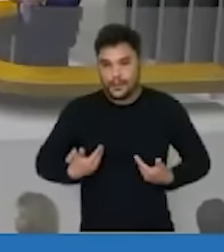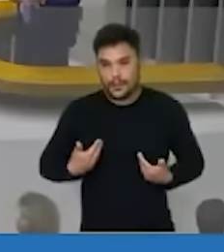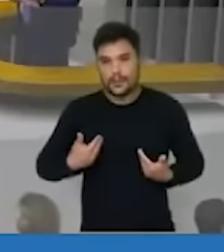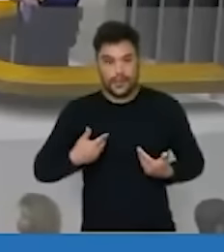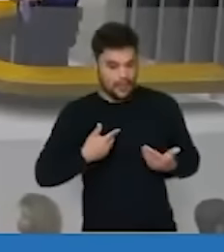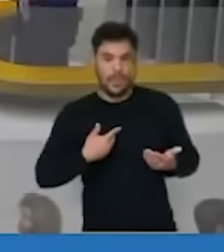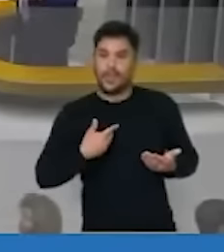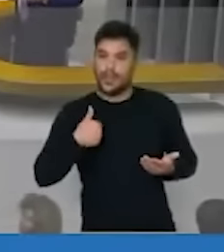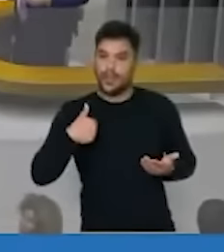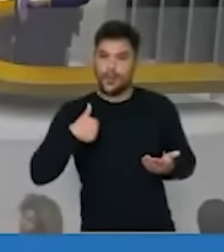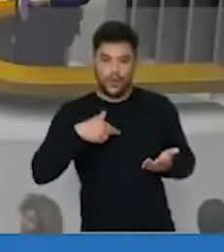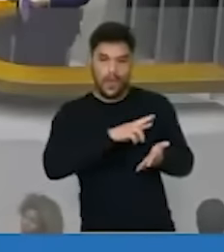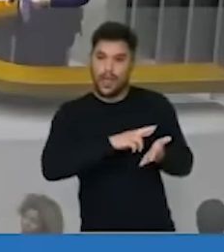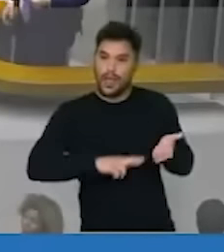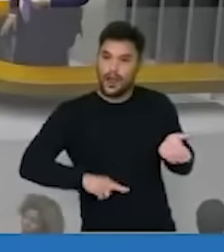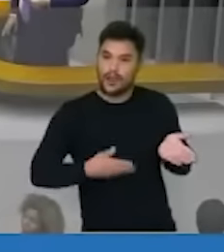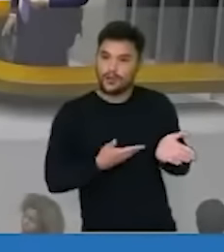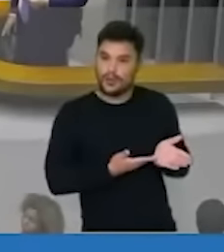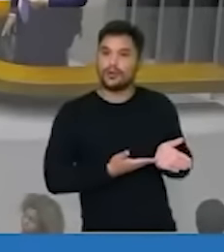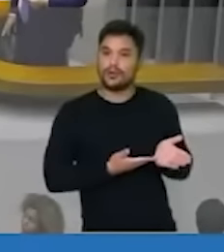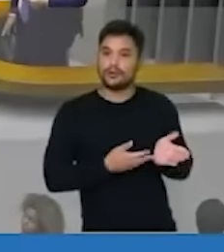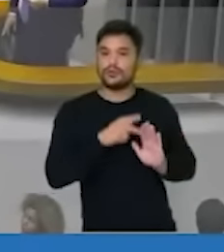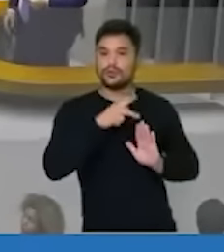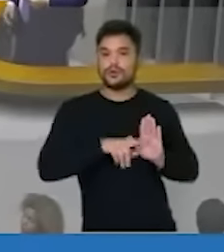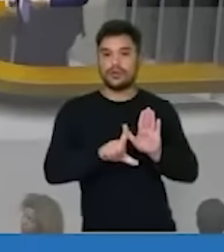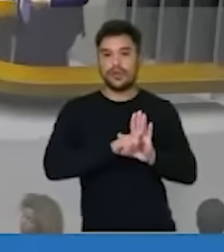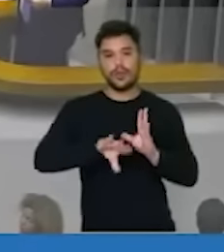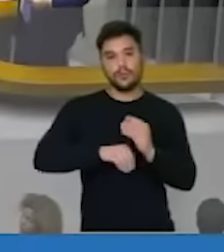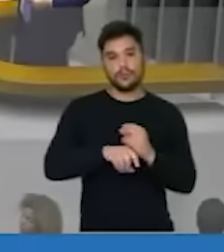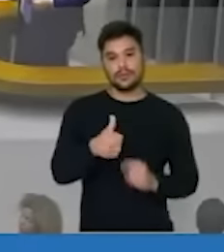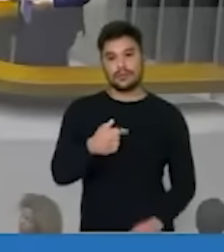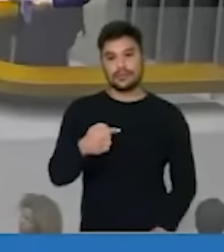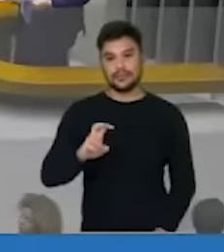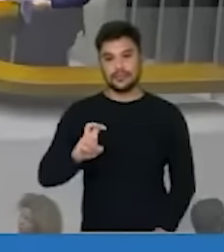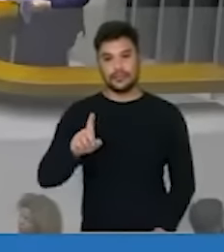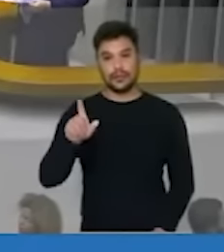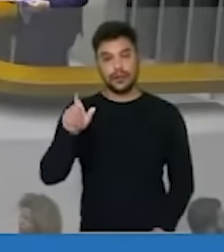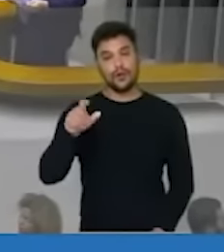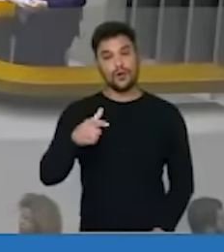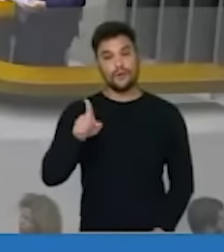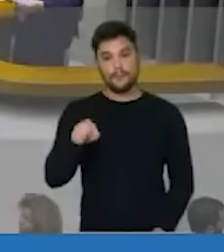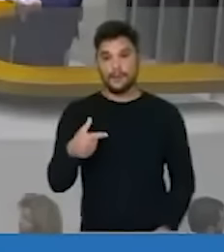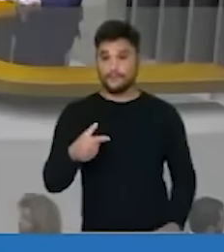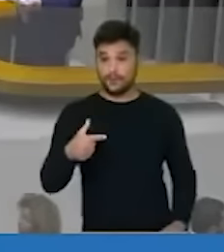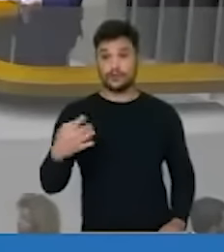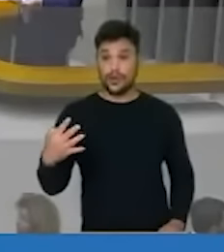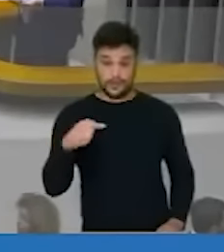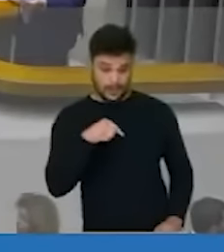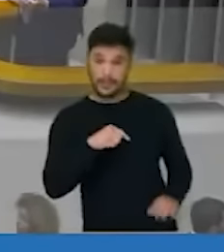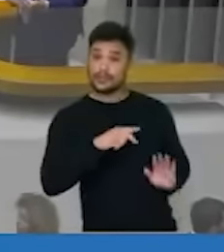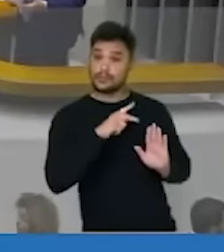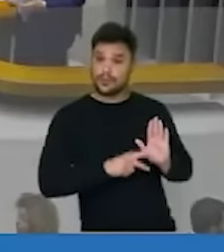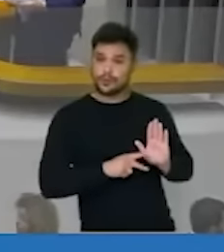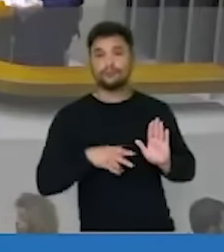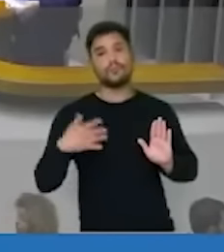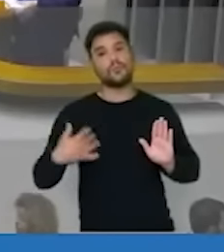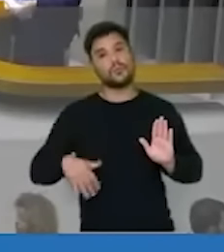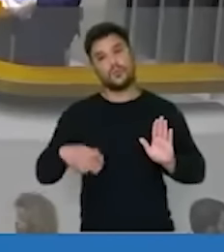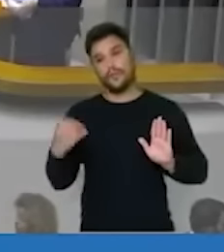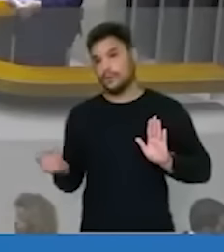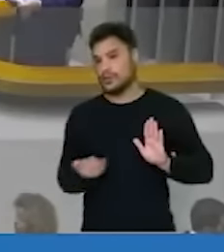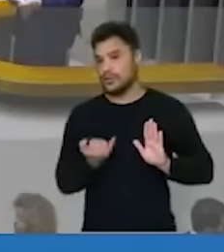relator do projeto de lei complementar 175/2024. Esse projeto é fundamental para que a